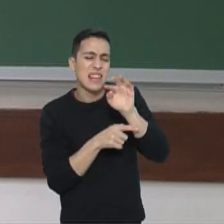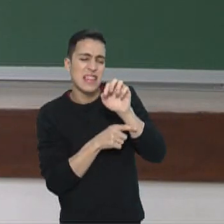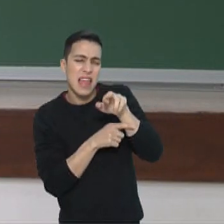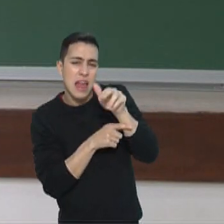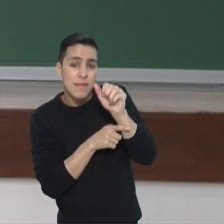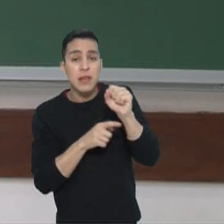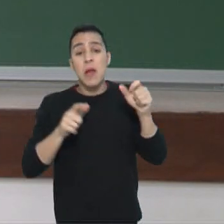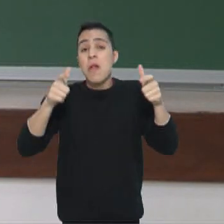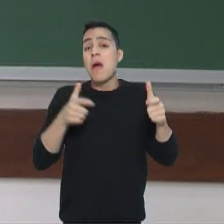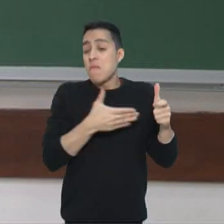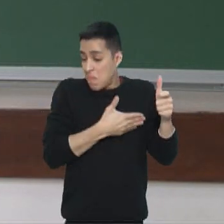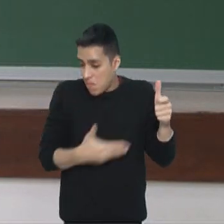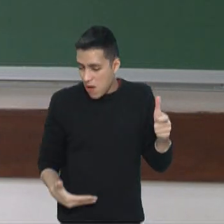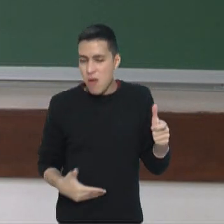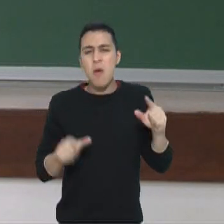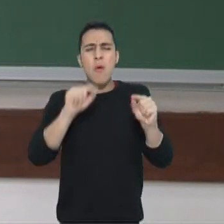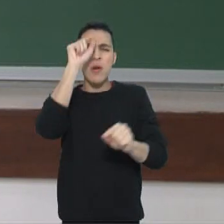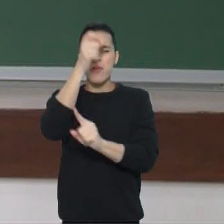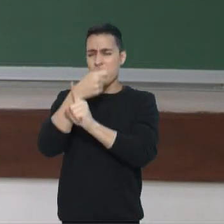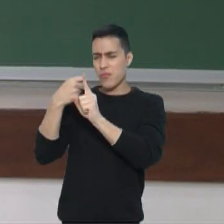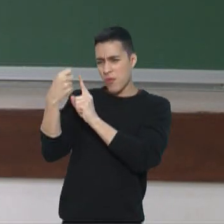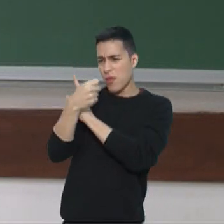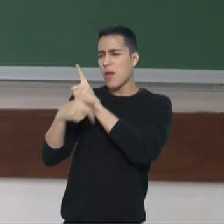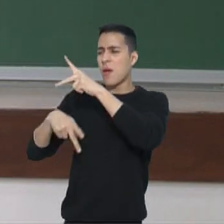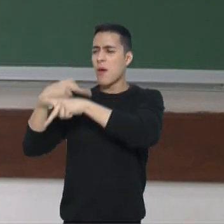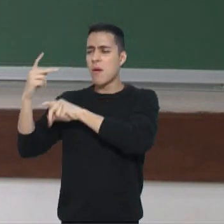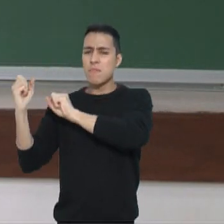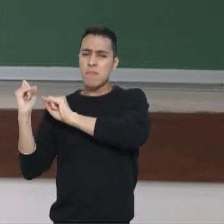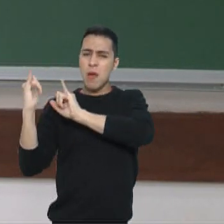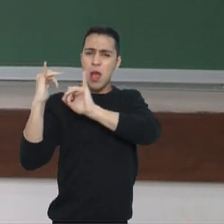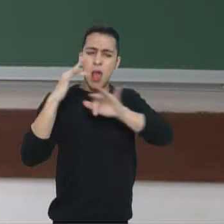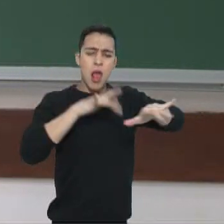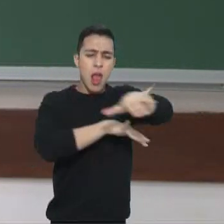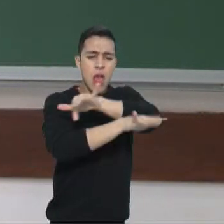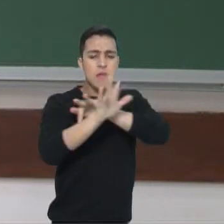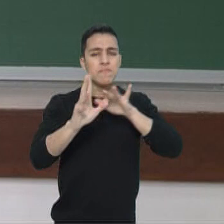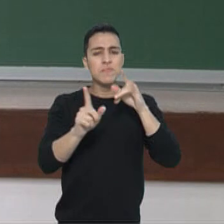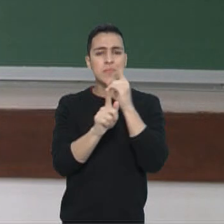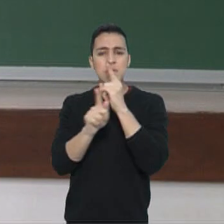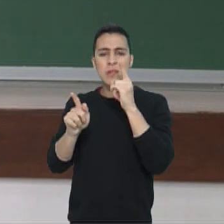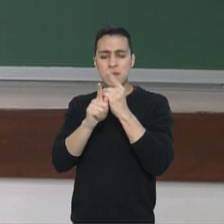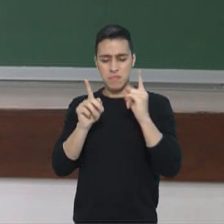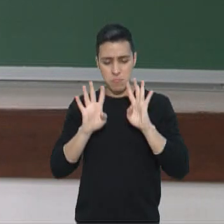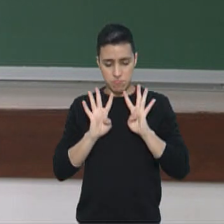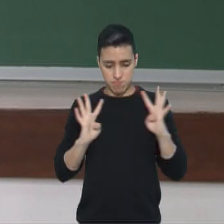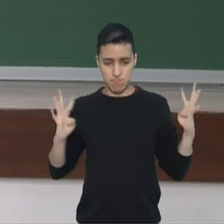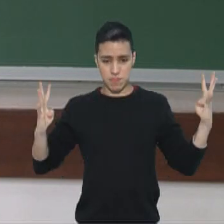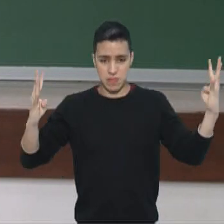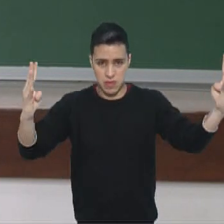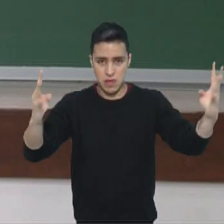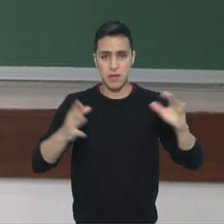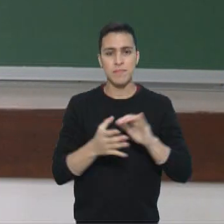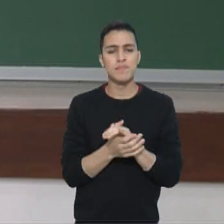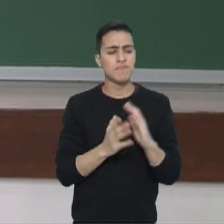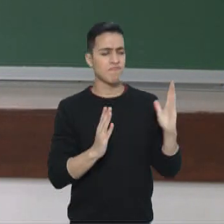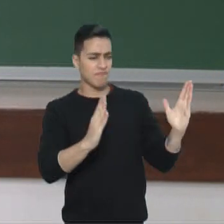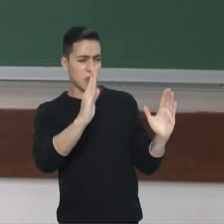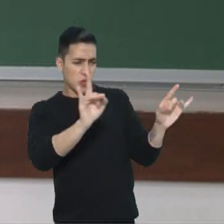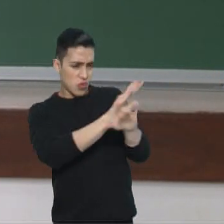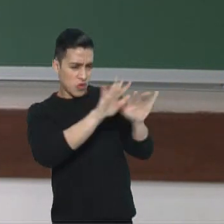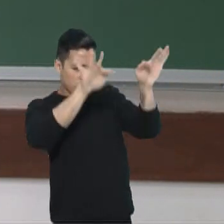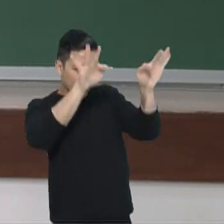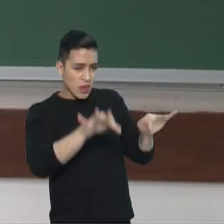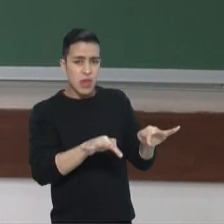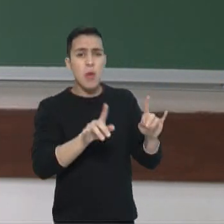eram na verdade um local de encontro social dos povos romanos, né, dos romanos. E depois, na época do Império, as termas também acabaram